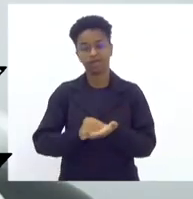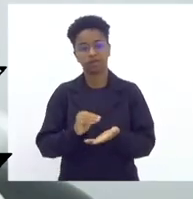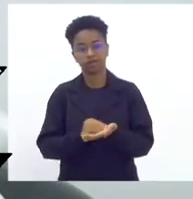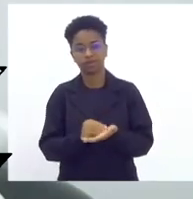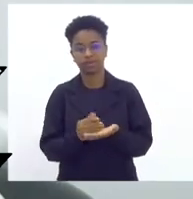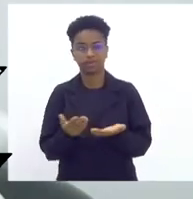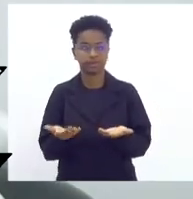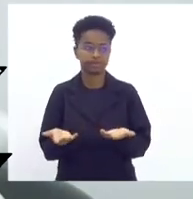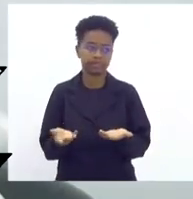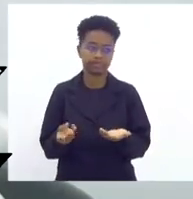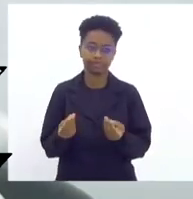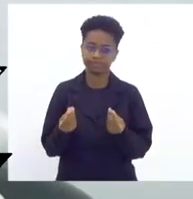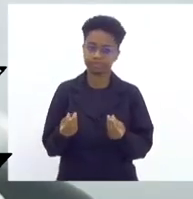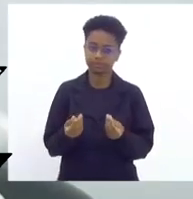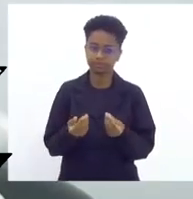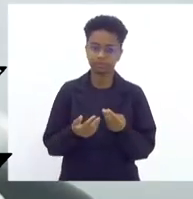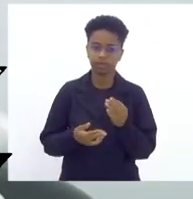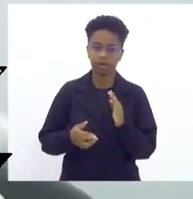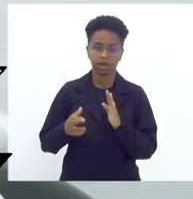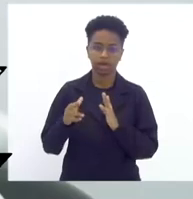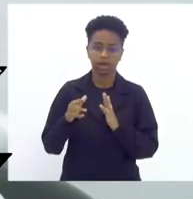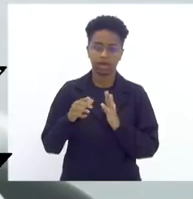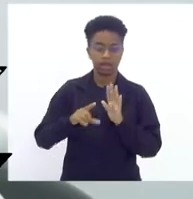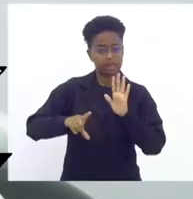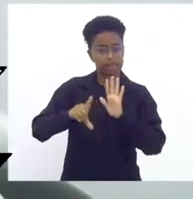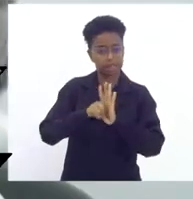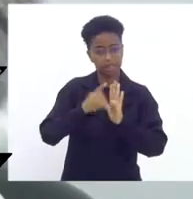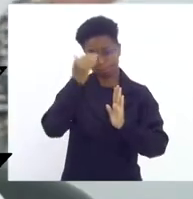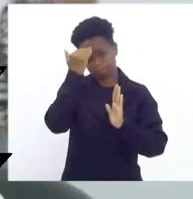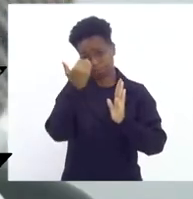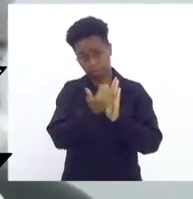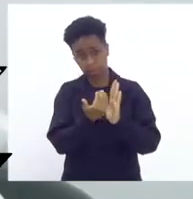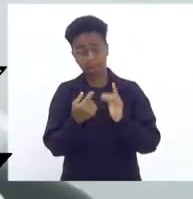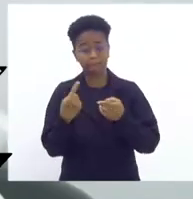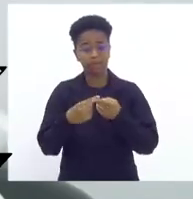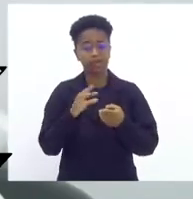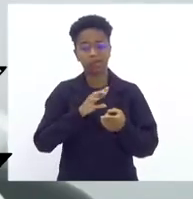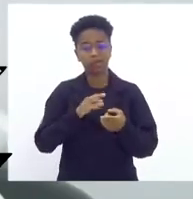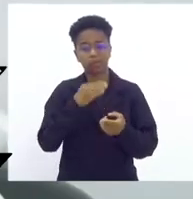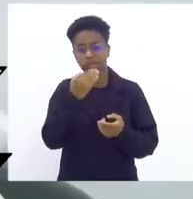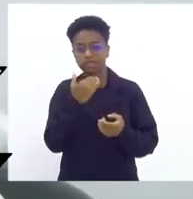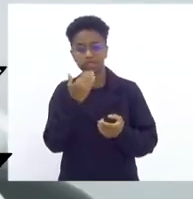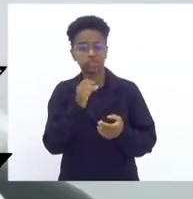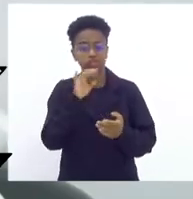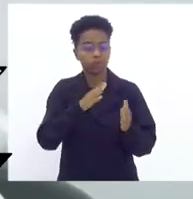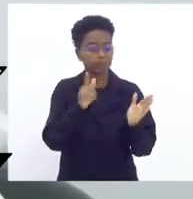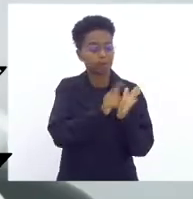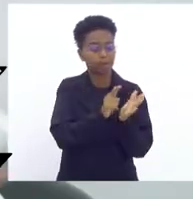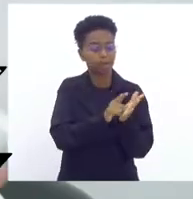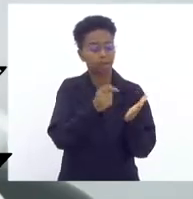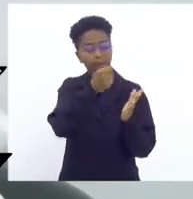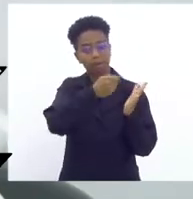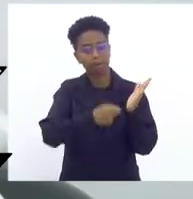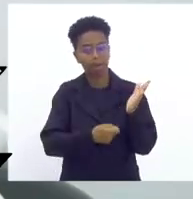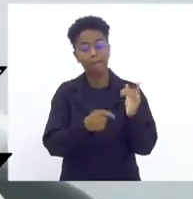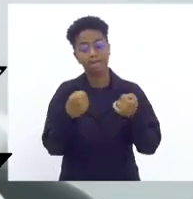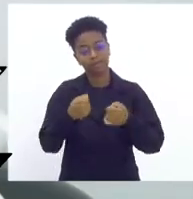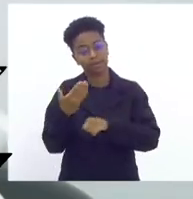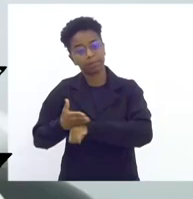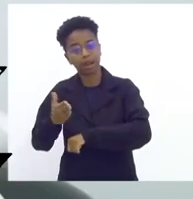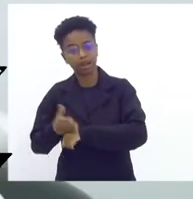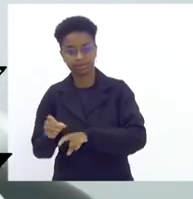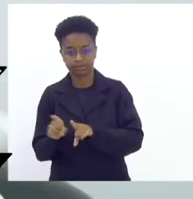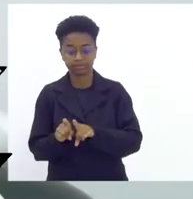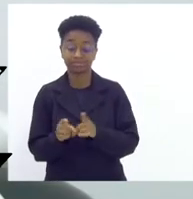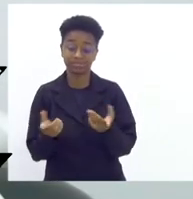né a normatização quer dizer trazer tirar do papel e colocar na prática e aí nisso quer dizer eu